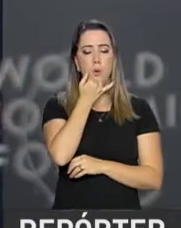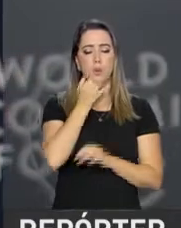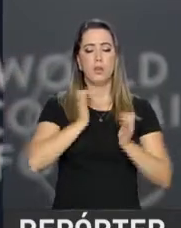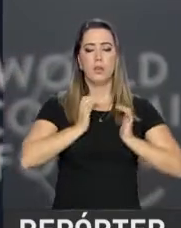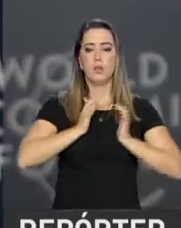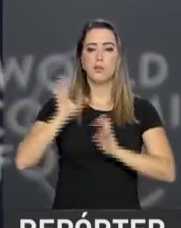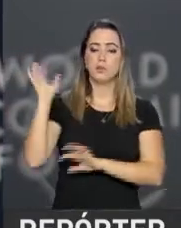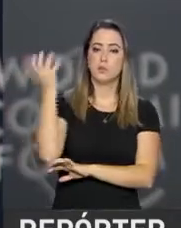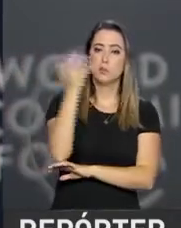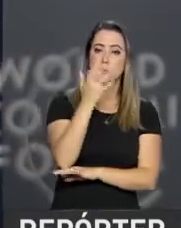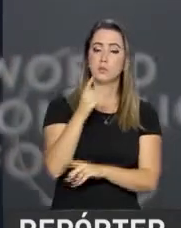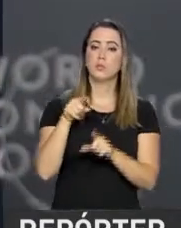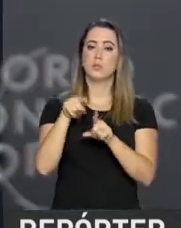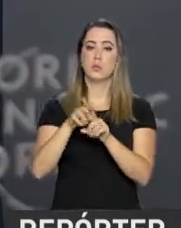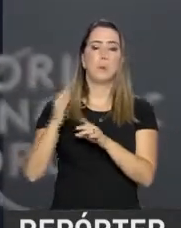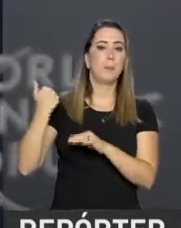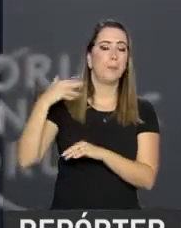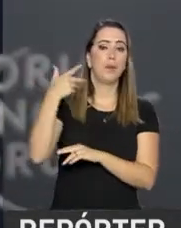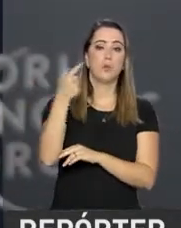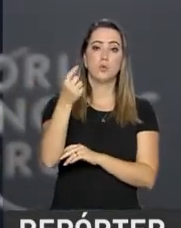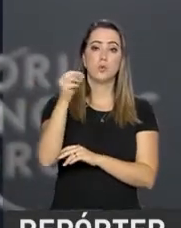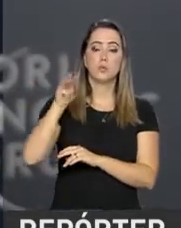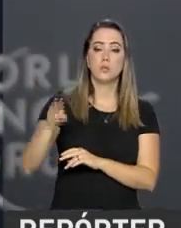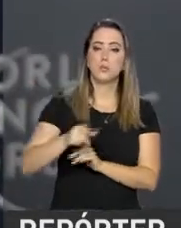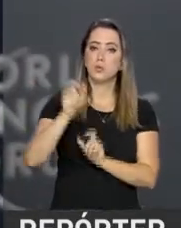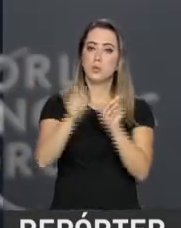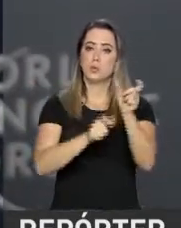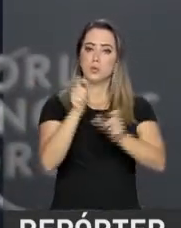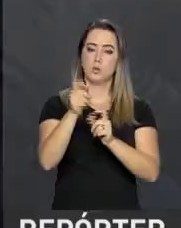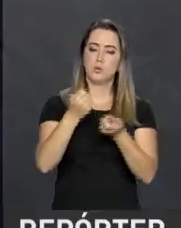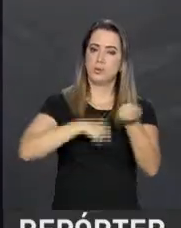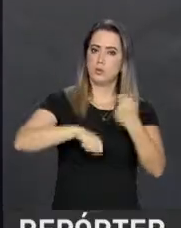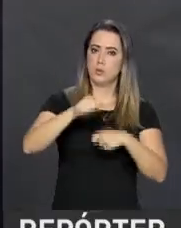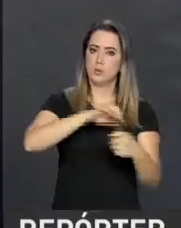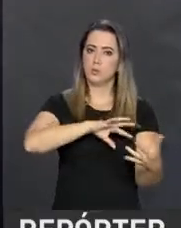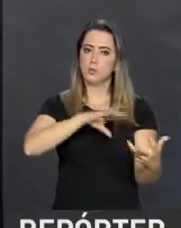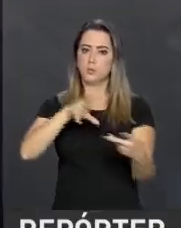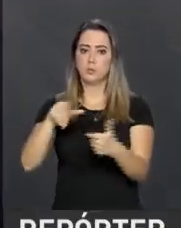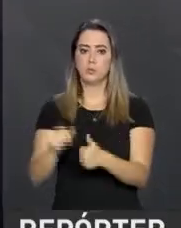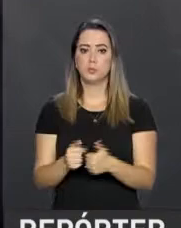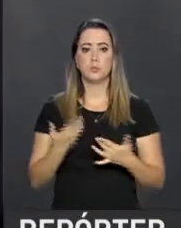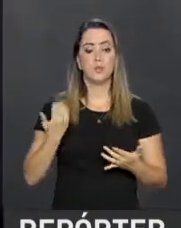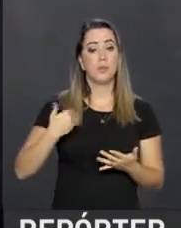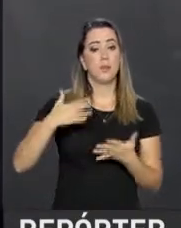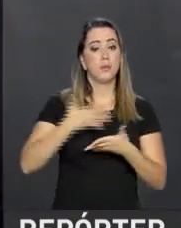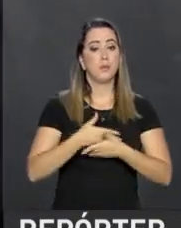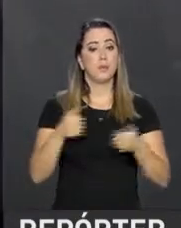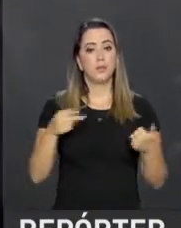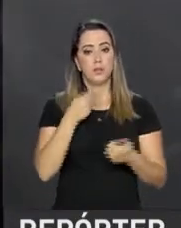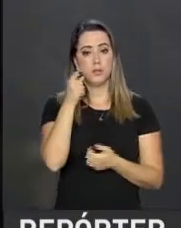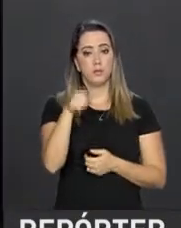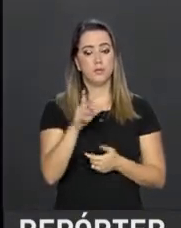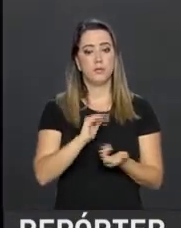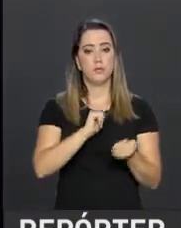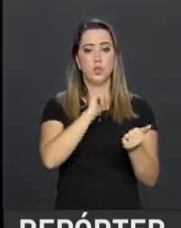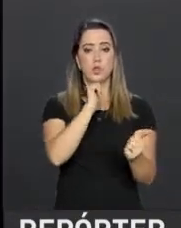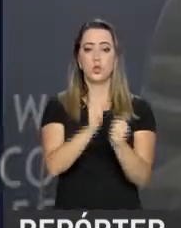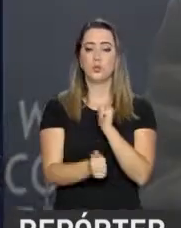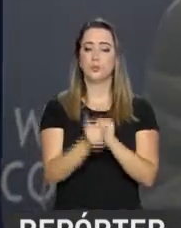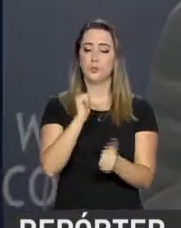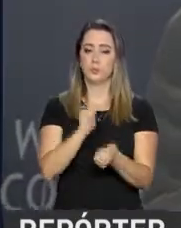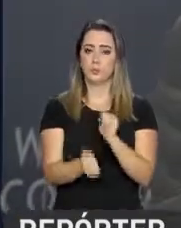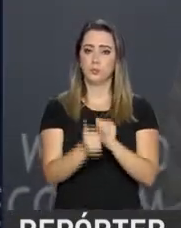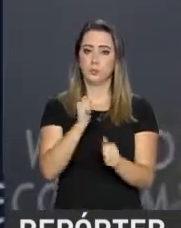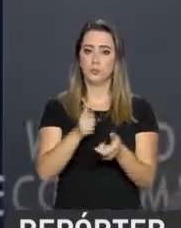milhões de habitantes um país que é das maiores economias do mundo e nada melhor do que homenagear o jogador do século pelé